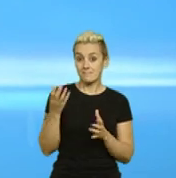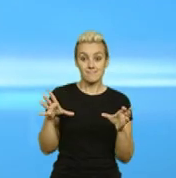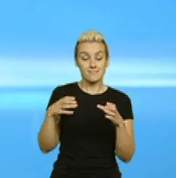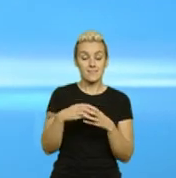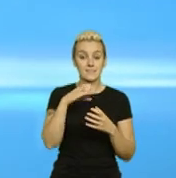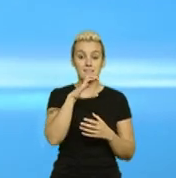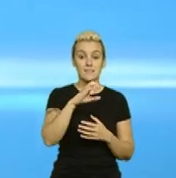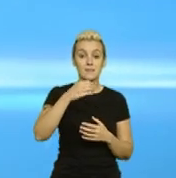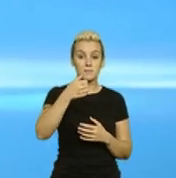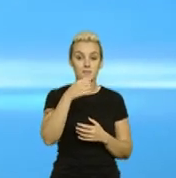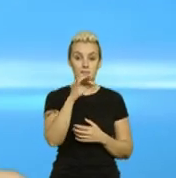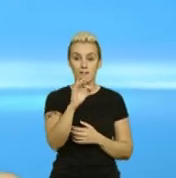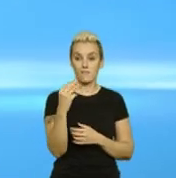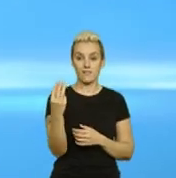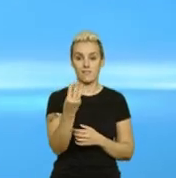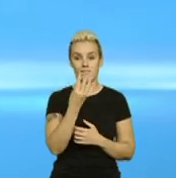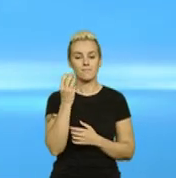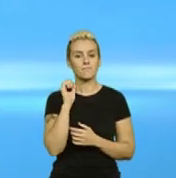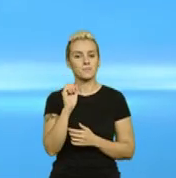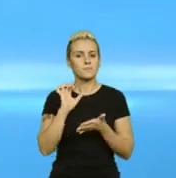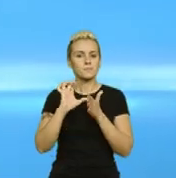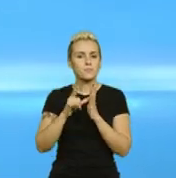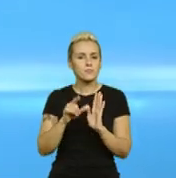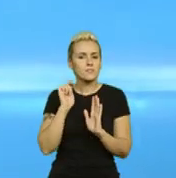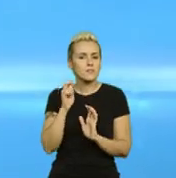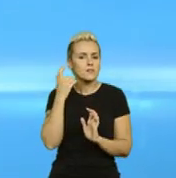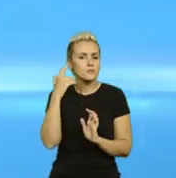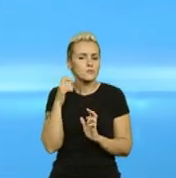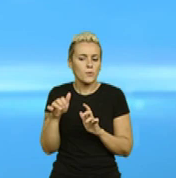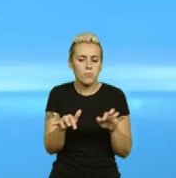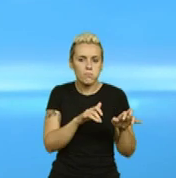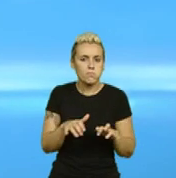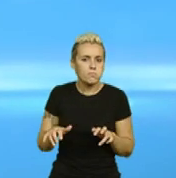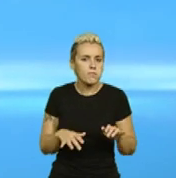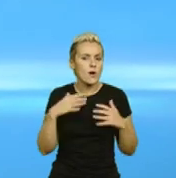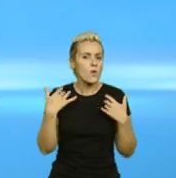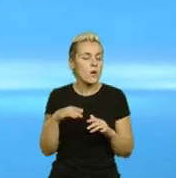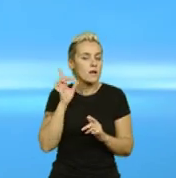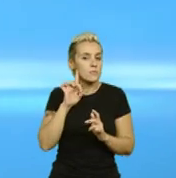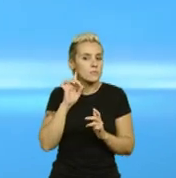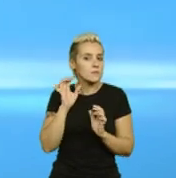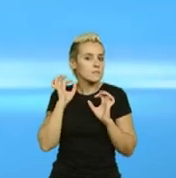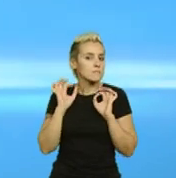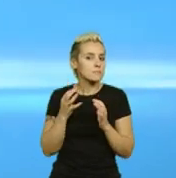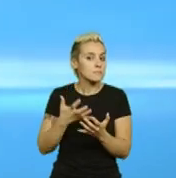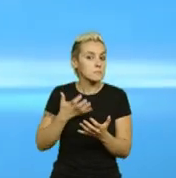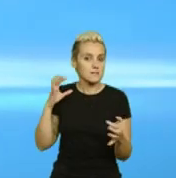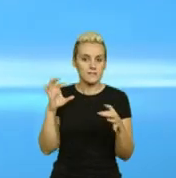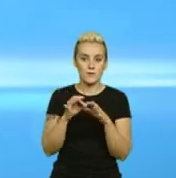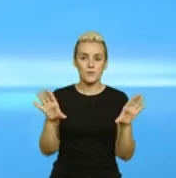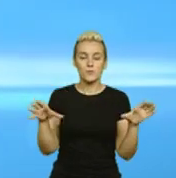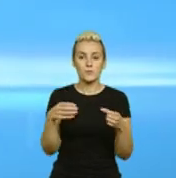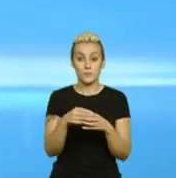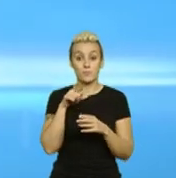cmf trio um projeto onde exclusividade o som do órgão hammond marcam a personalidade nesta formação